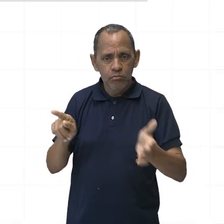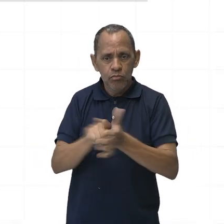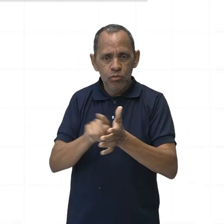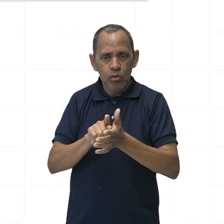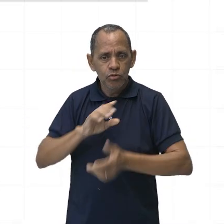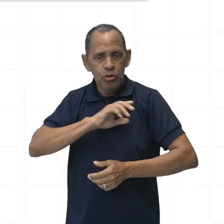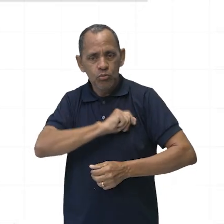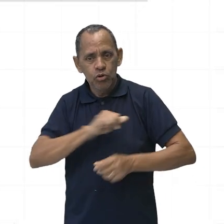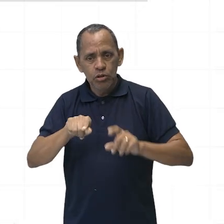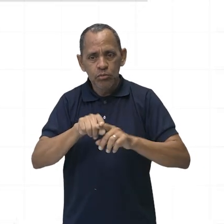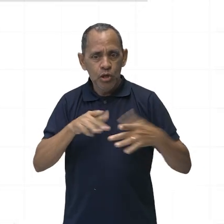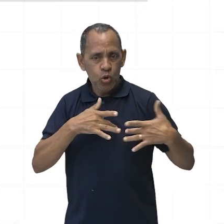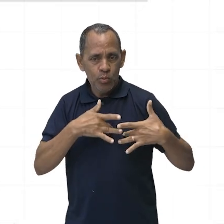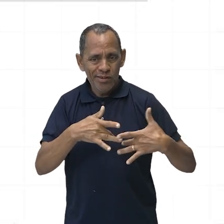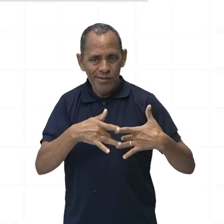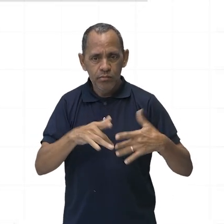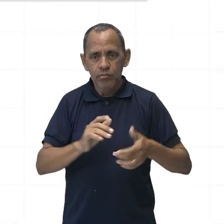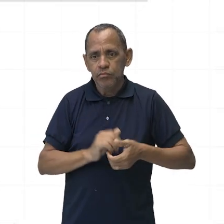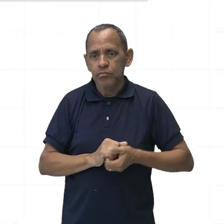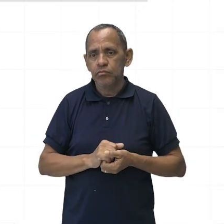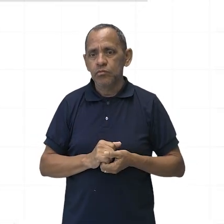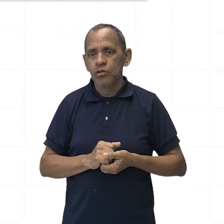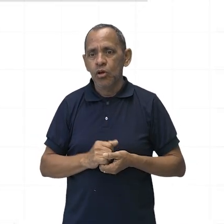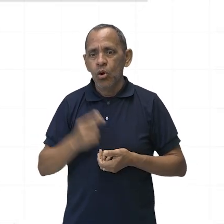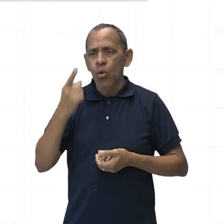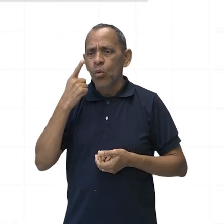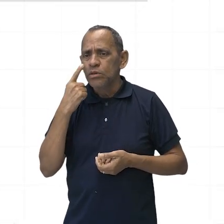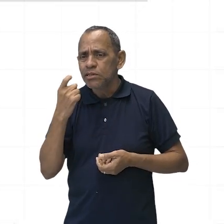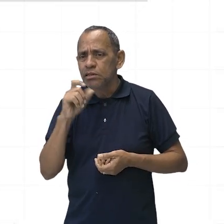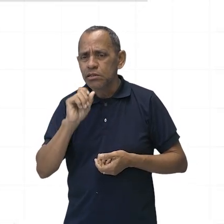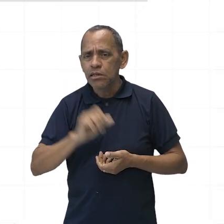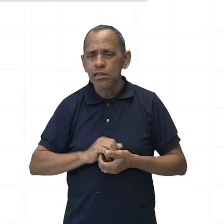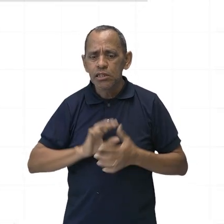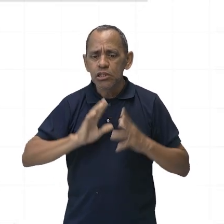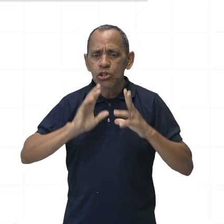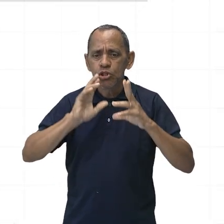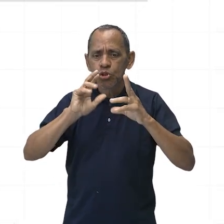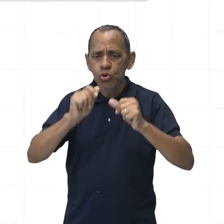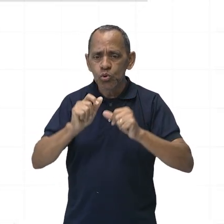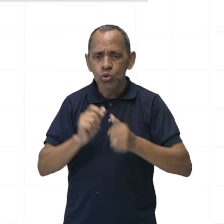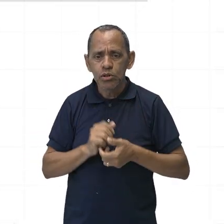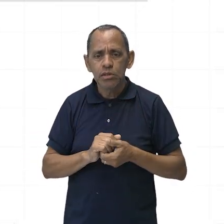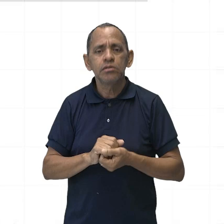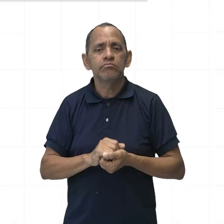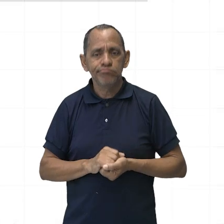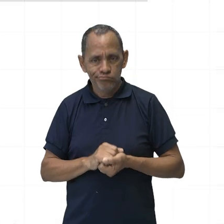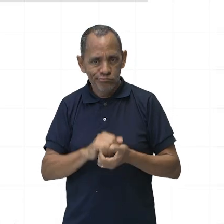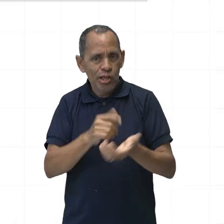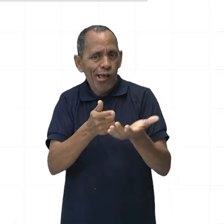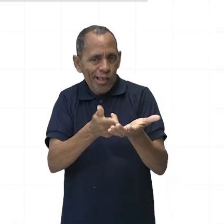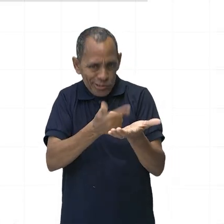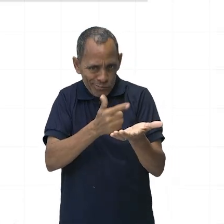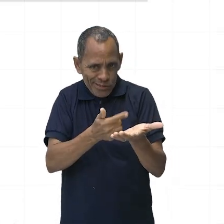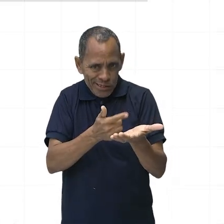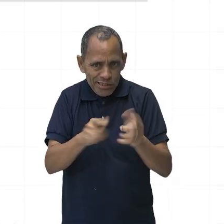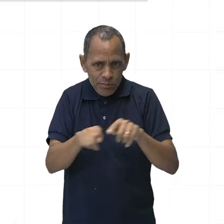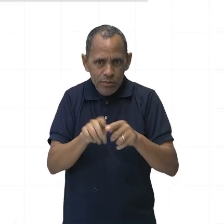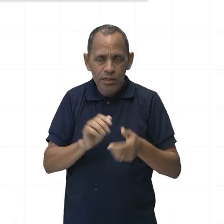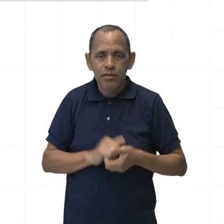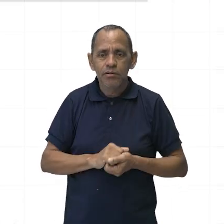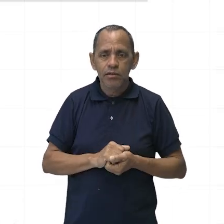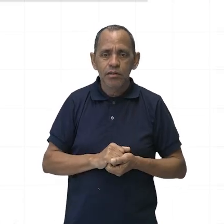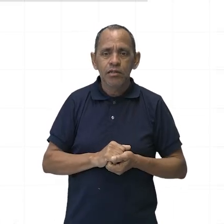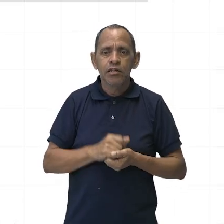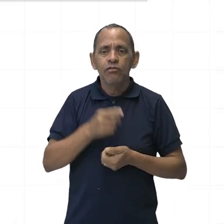brabo, onipotente. Ele também é repleto de amor e compaixão. Interessante que todas as suras, que são